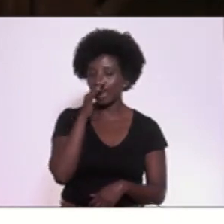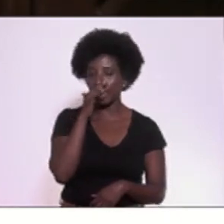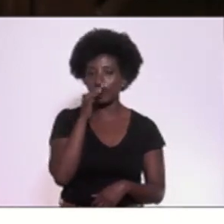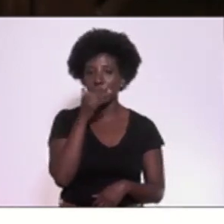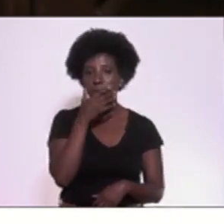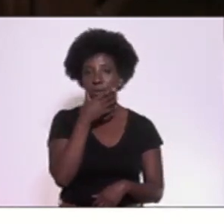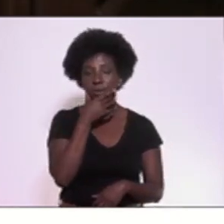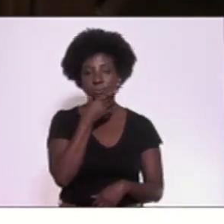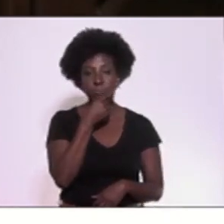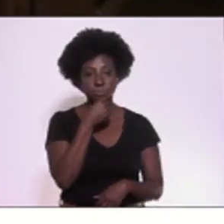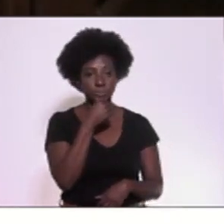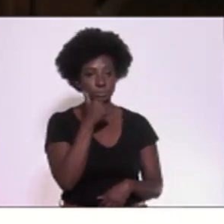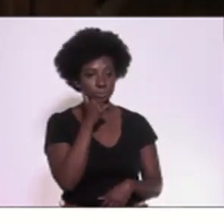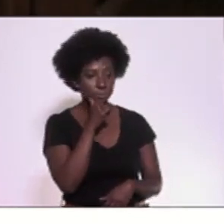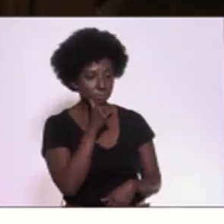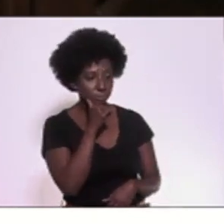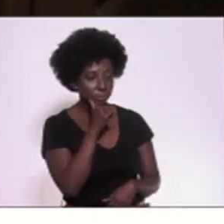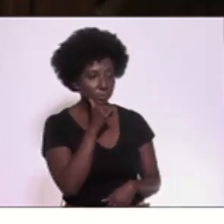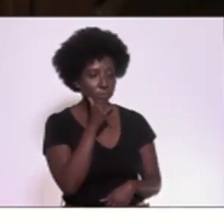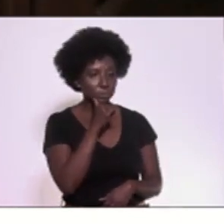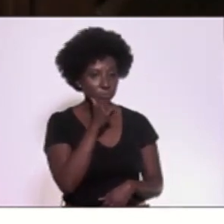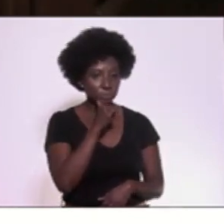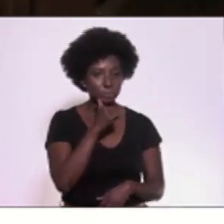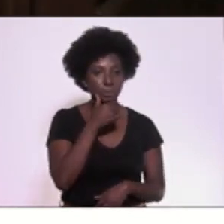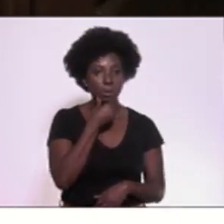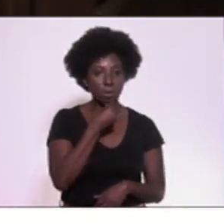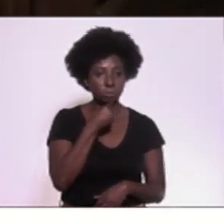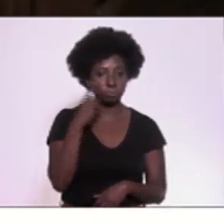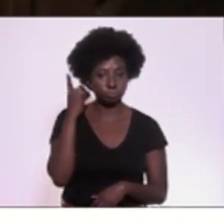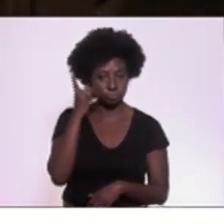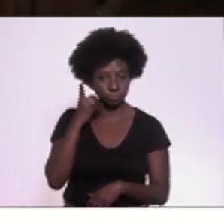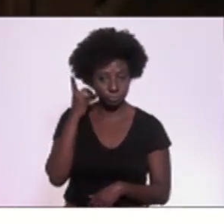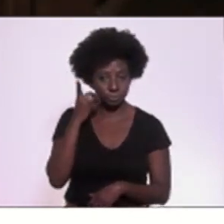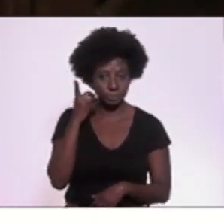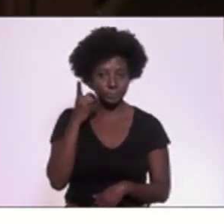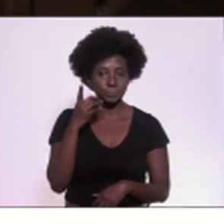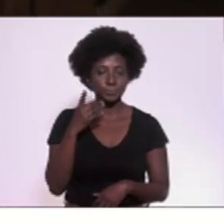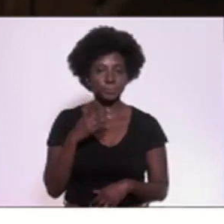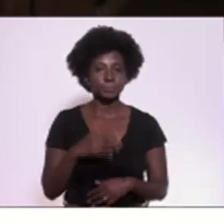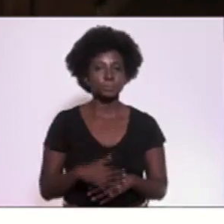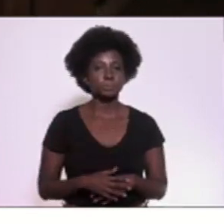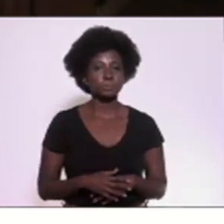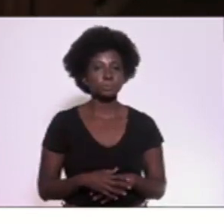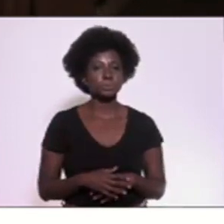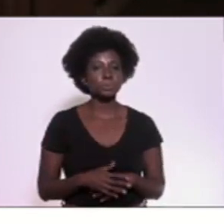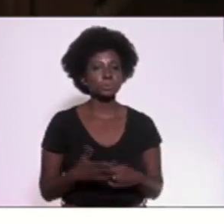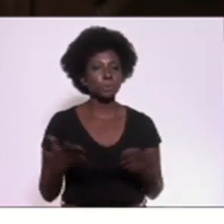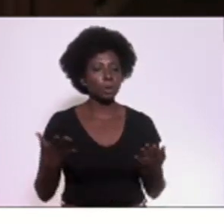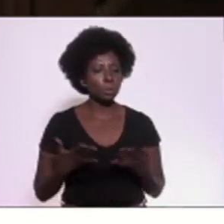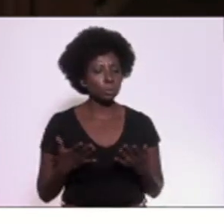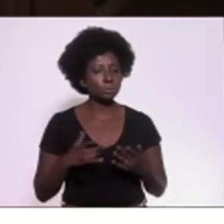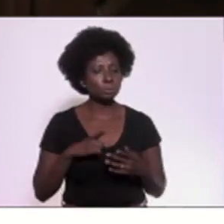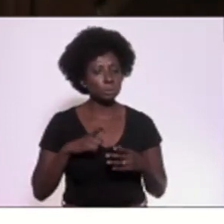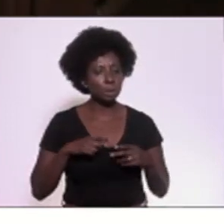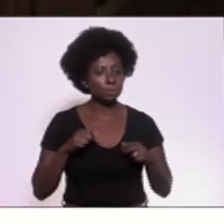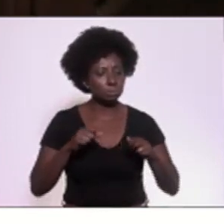senhoras e senhores deputados, com a pleno comparecimento da bancada do PSOL,